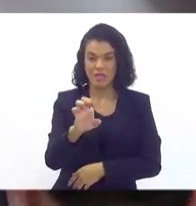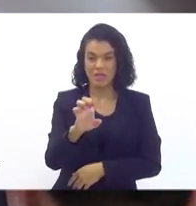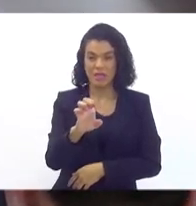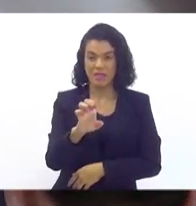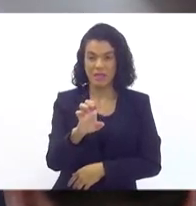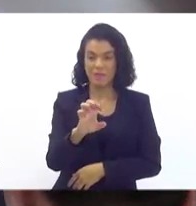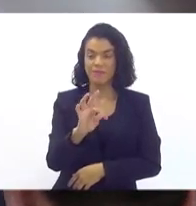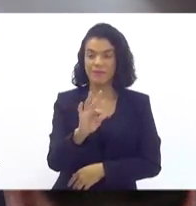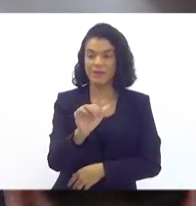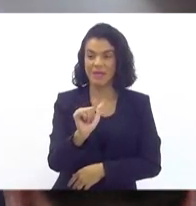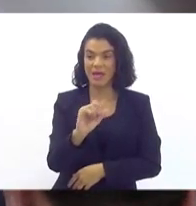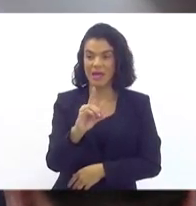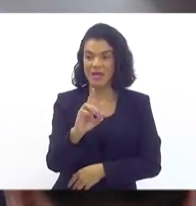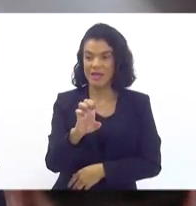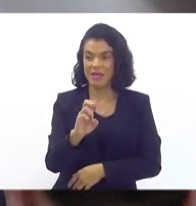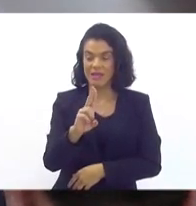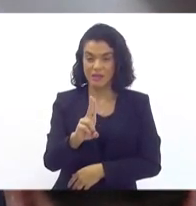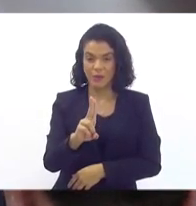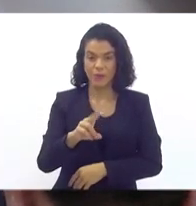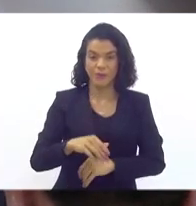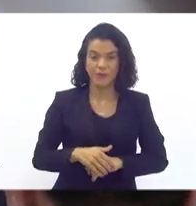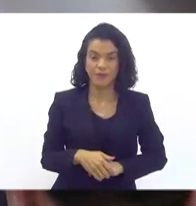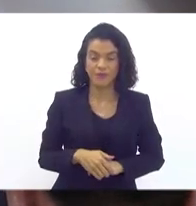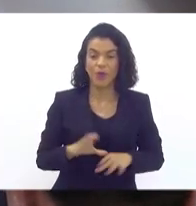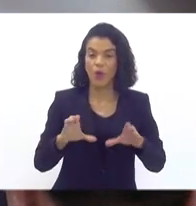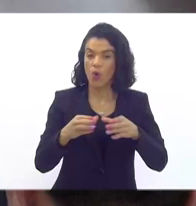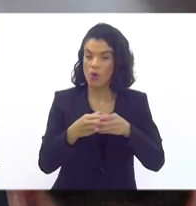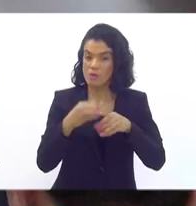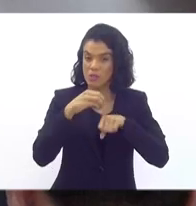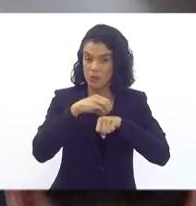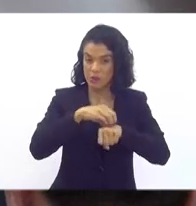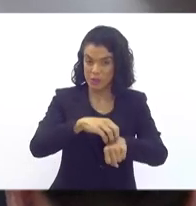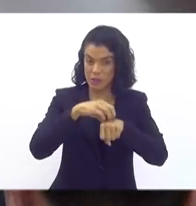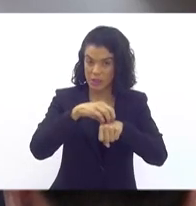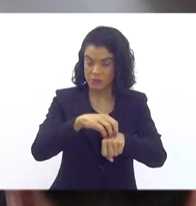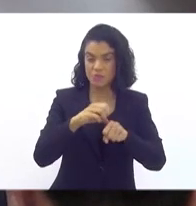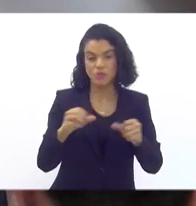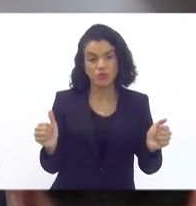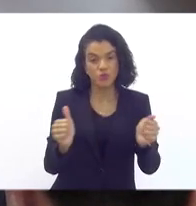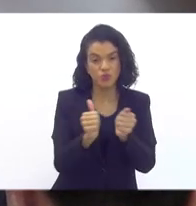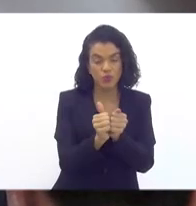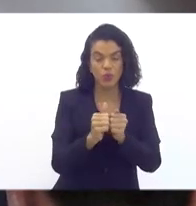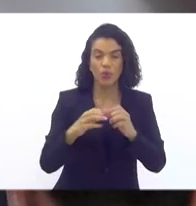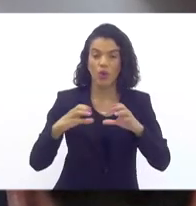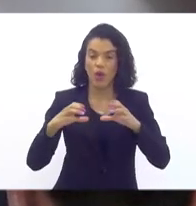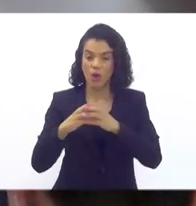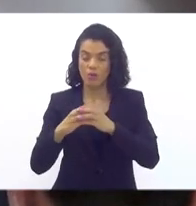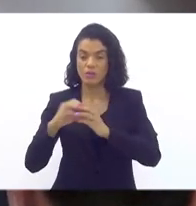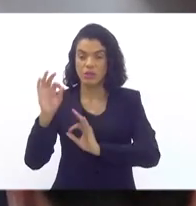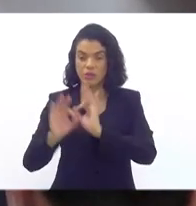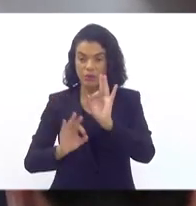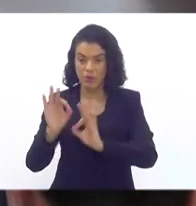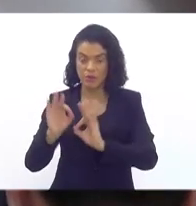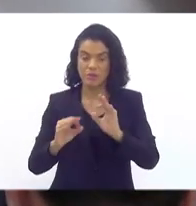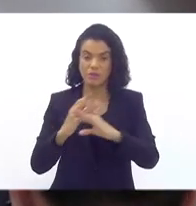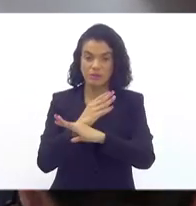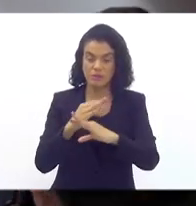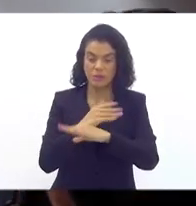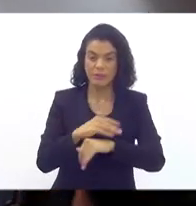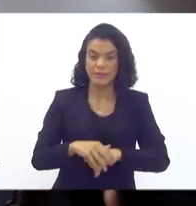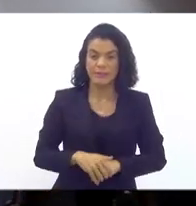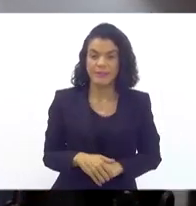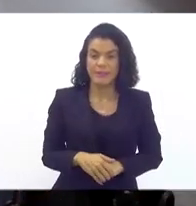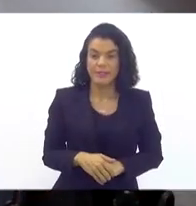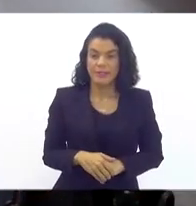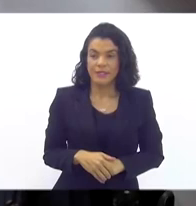vamos convocar o pessoal da comissão de transporte e pode colocar em conjunto com a comissão transferida exatamente o conjunto com a comissão de transporte